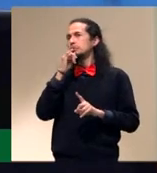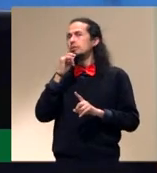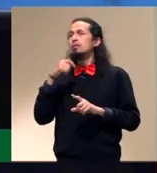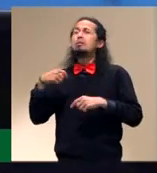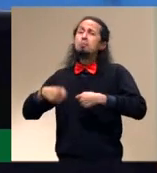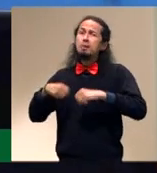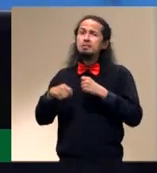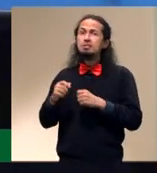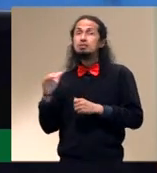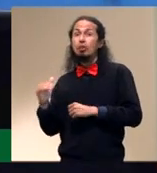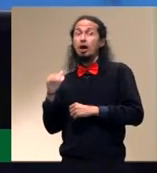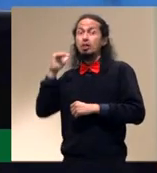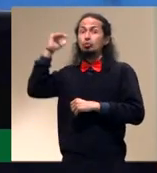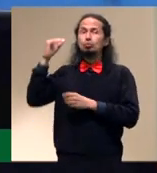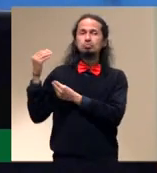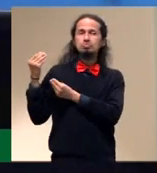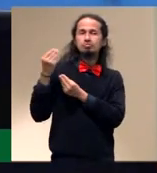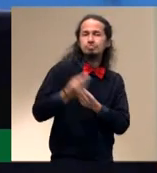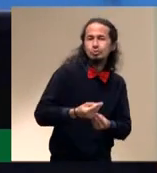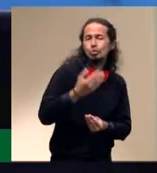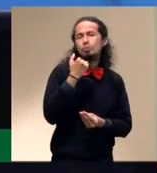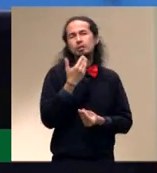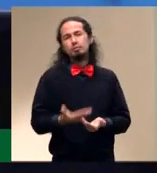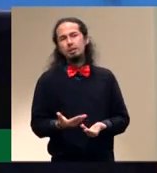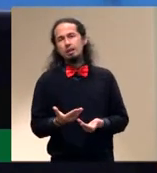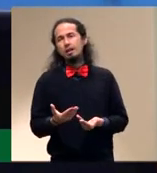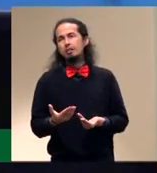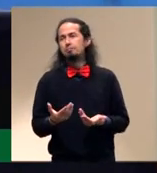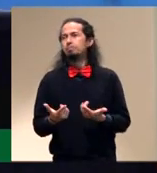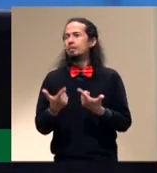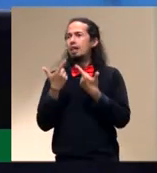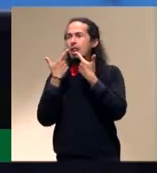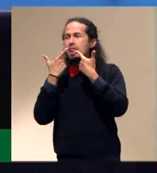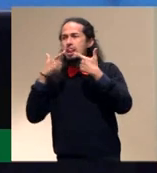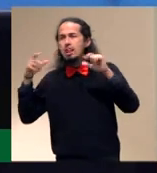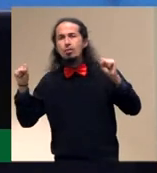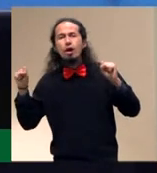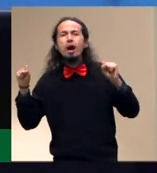da linguagem, de início de relação com o outro,